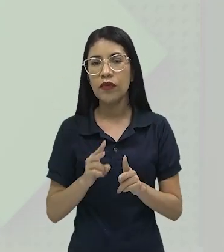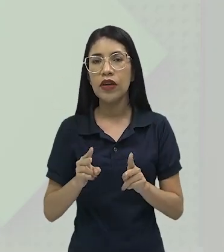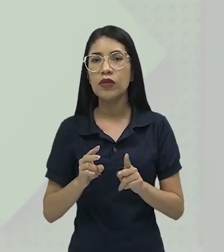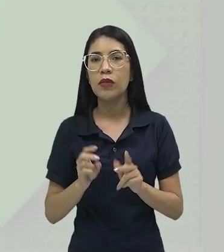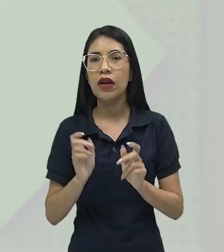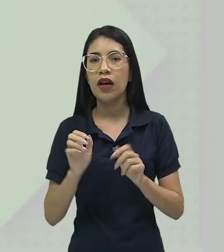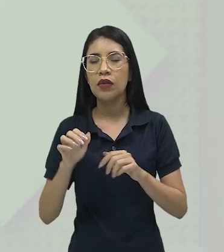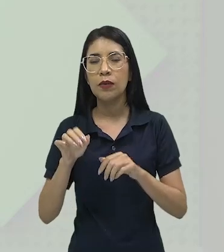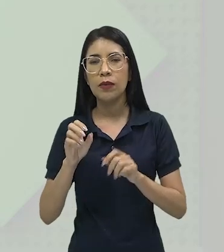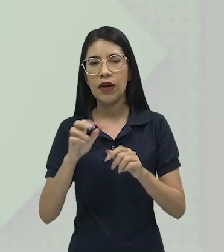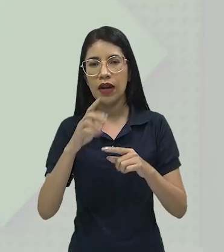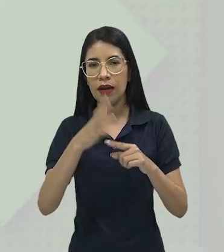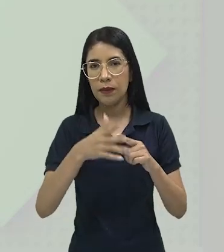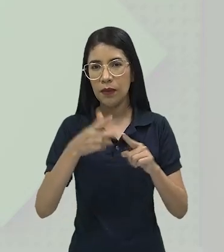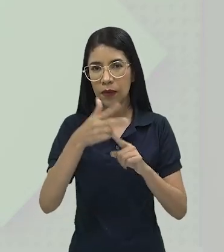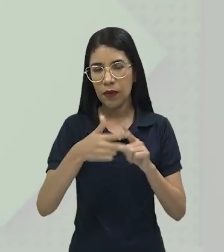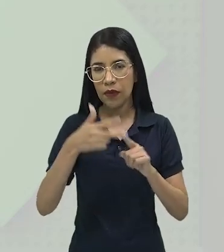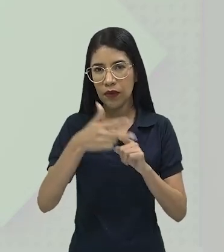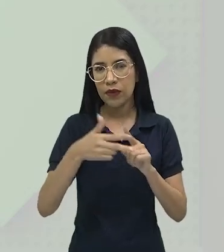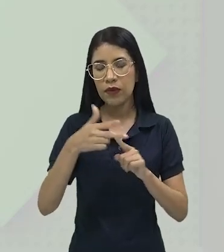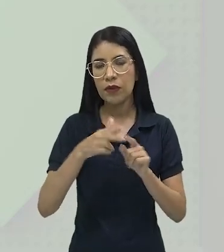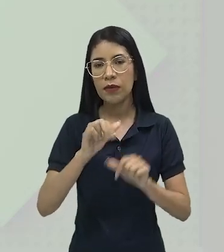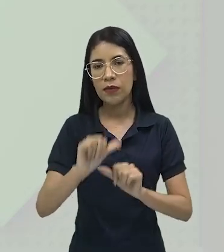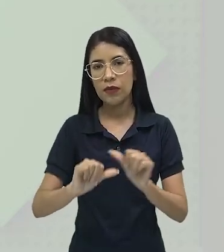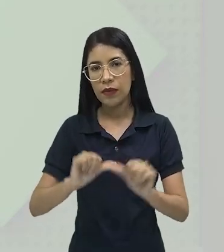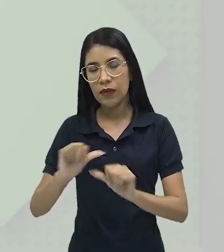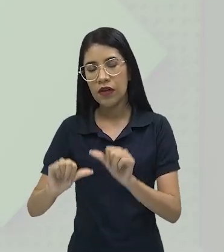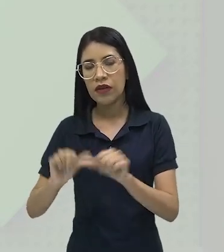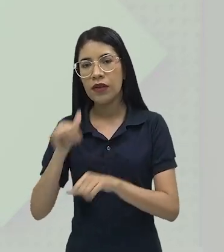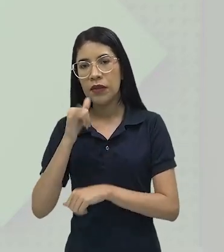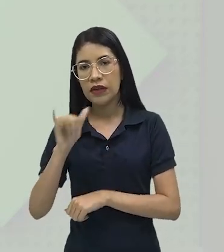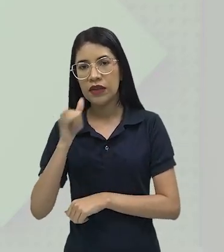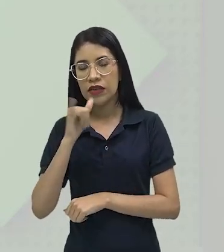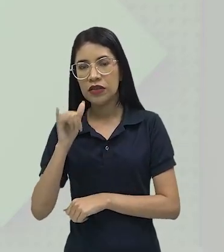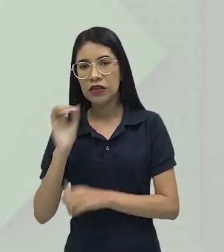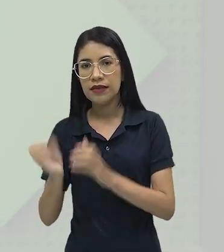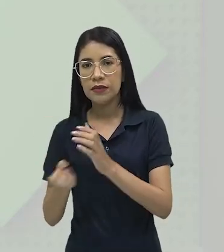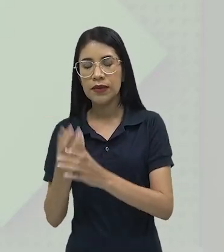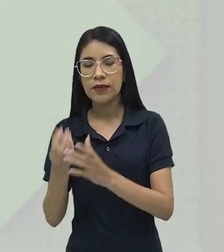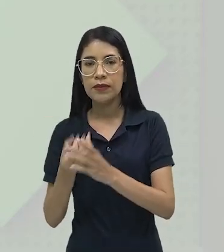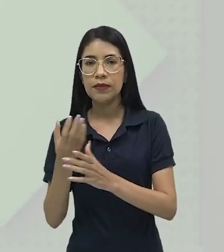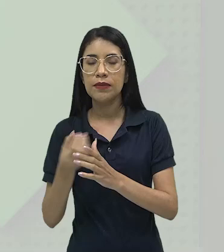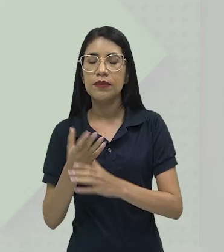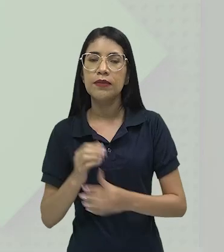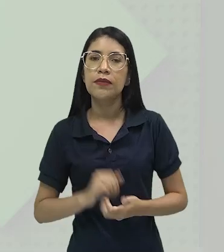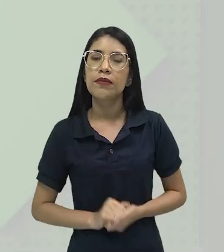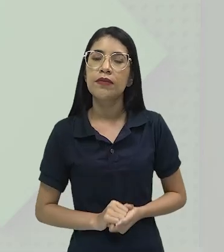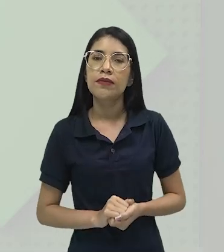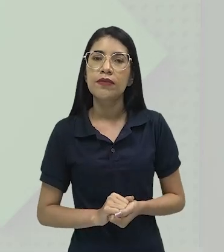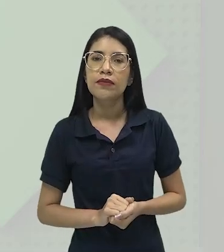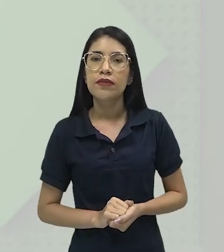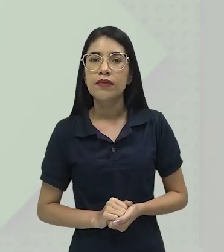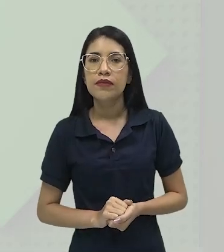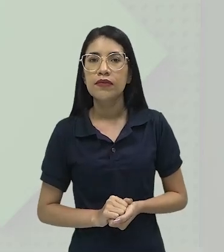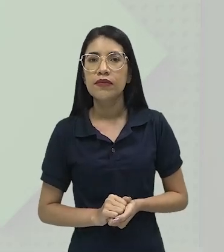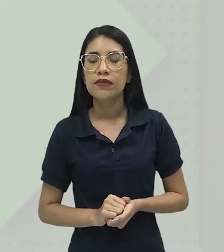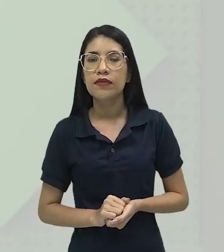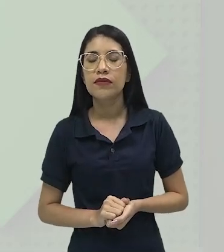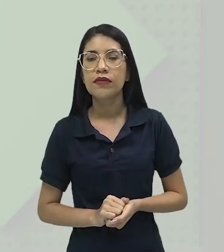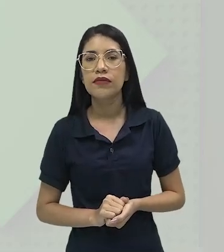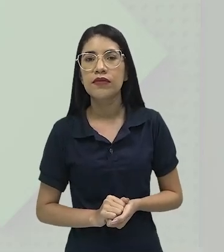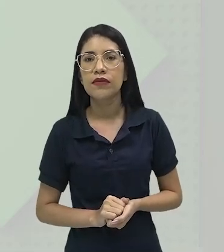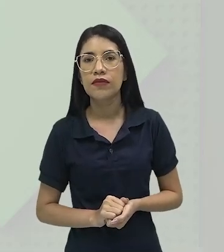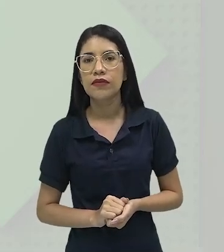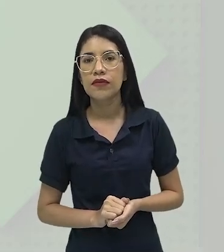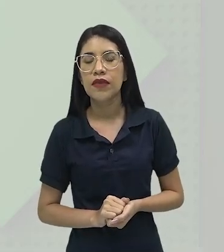vai fazer com que haja essa transformação da energia mecânica em eletricidade, certo? E como